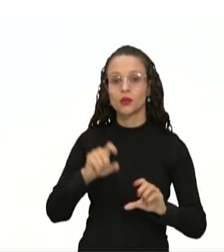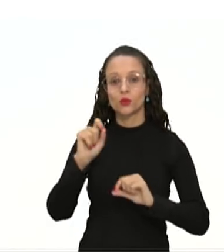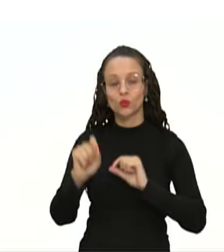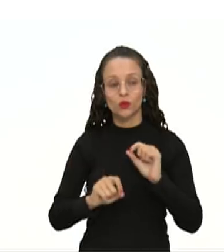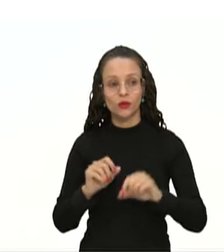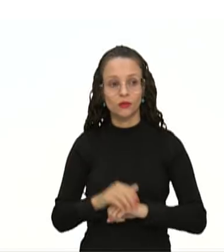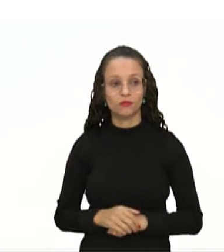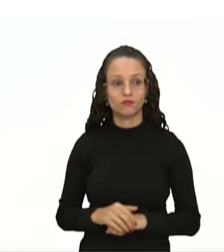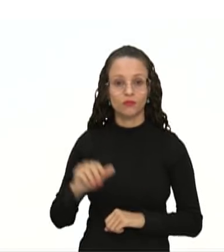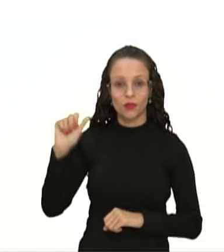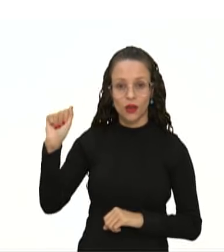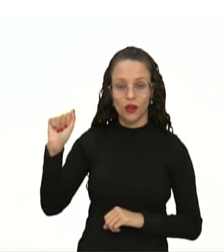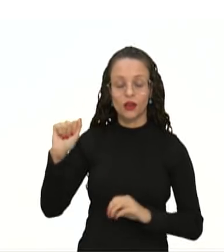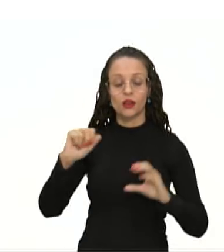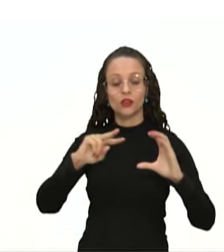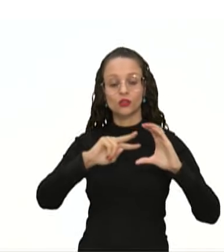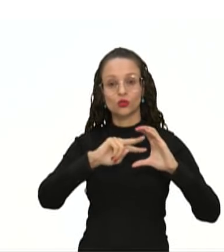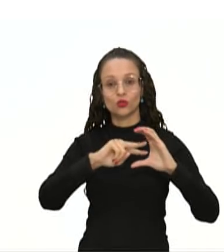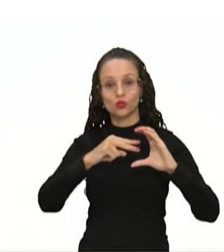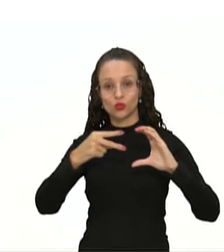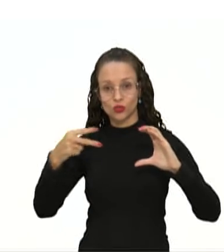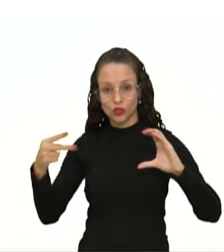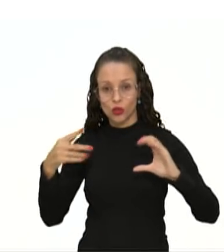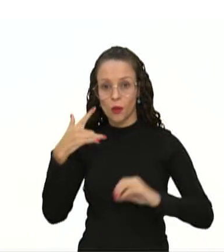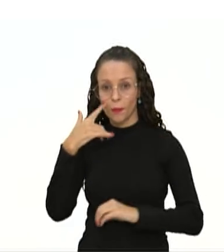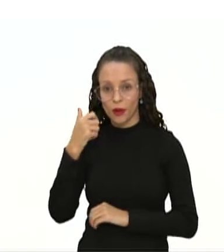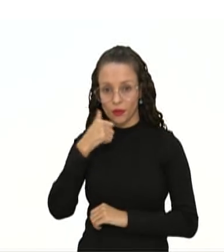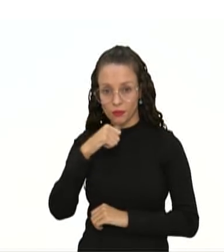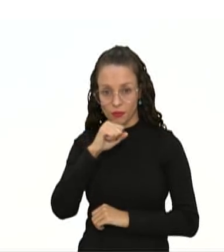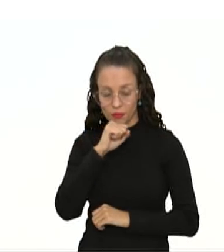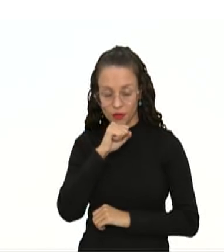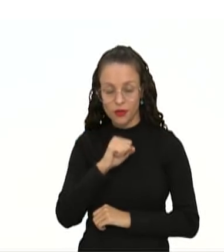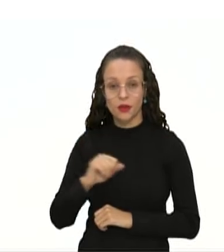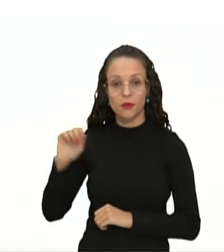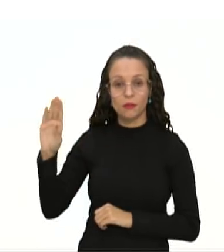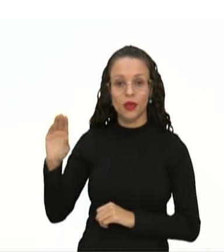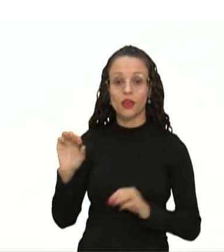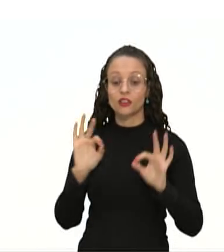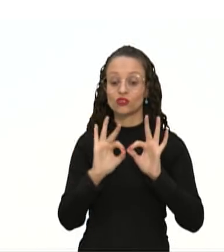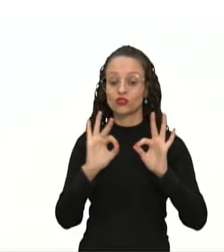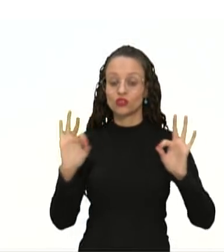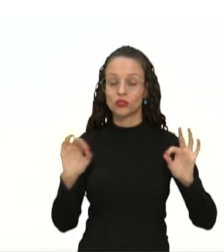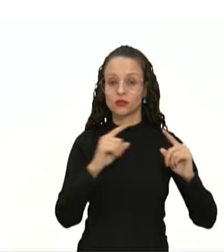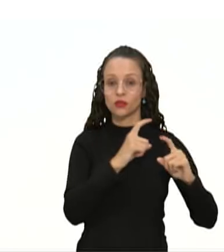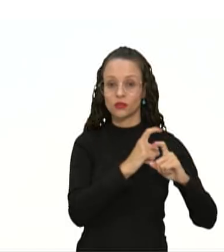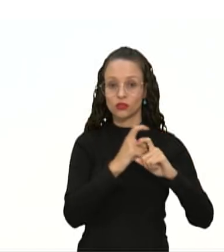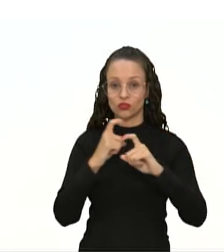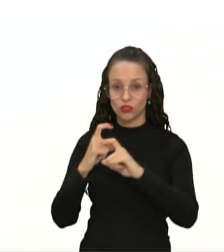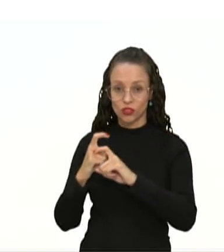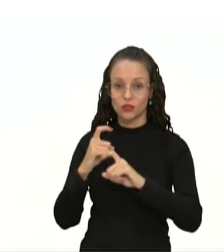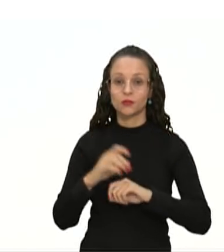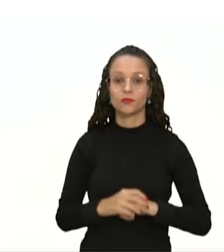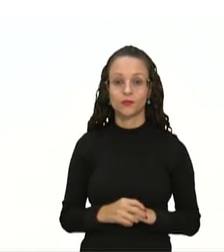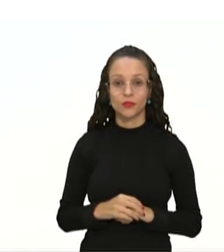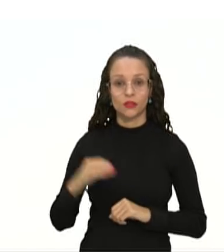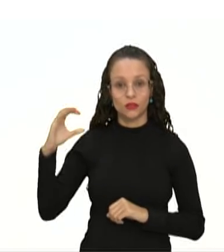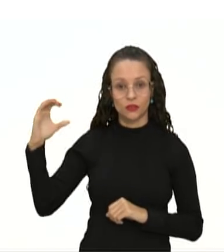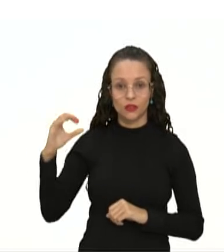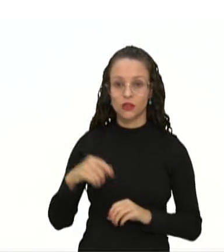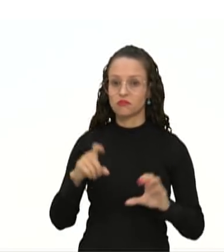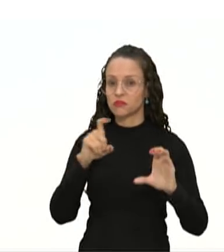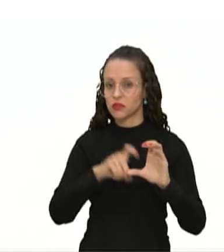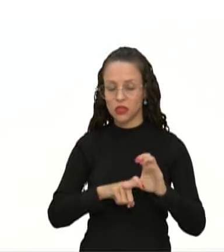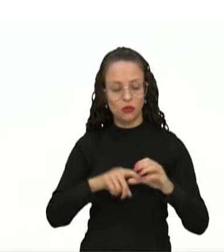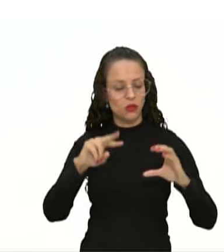A, do genótipo dos pais. Letra B, da distância entre os genes ligados no cromossomo. Letra C, não depende